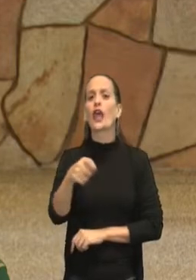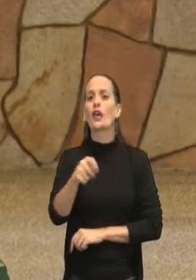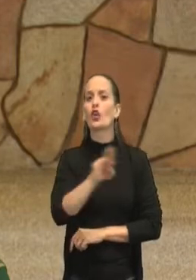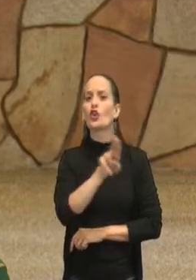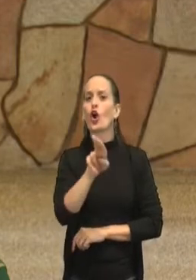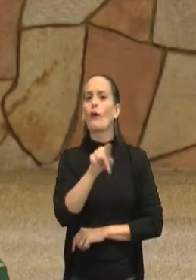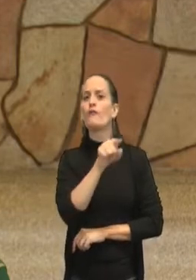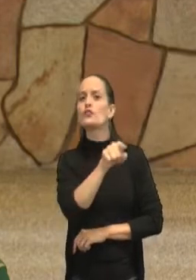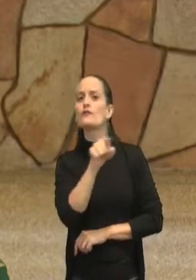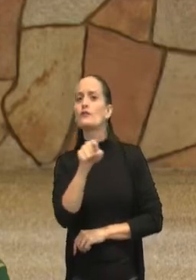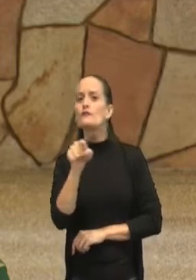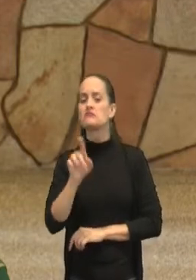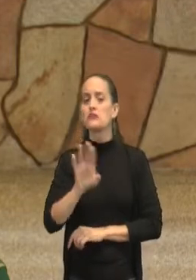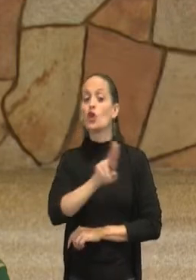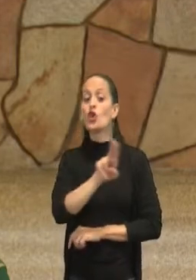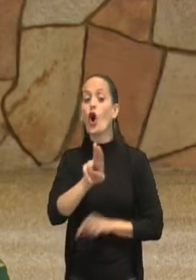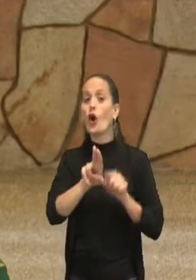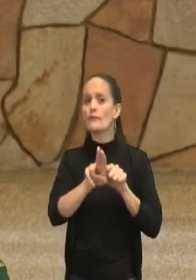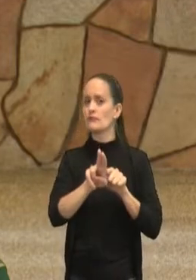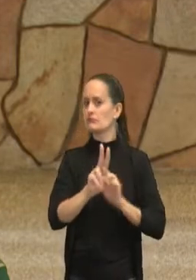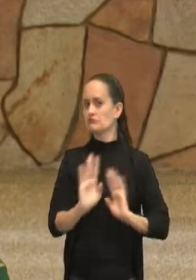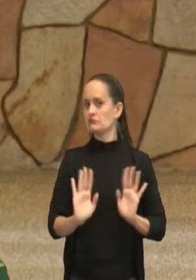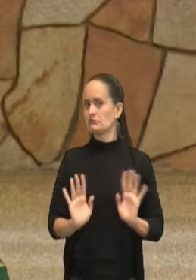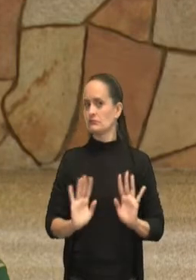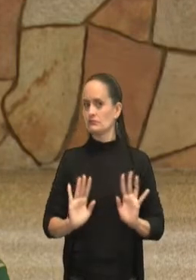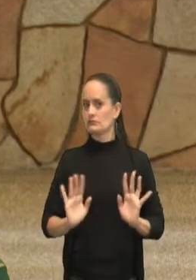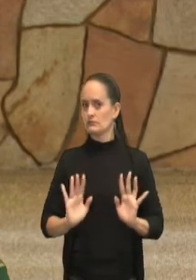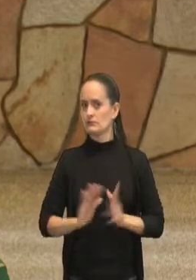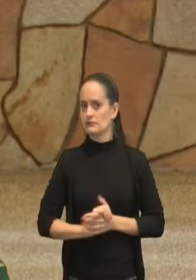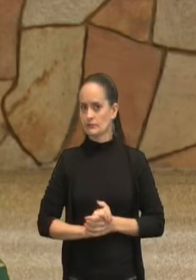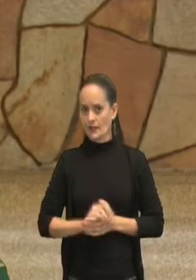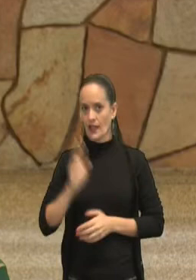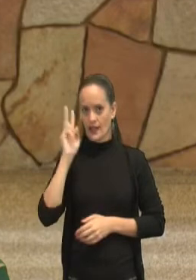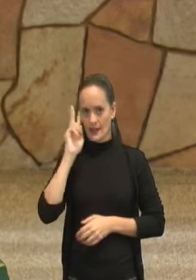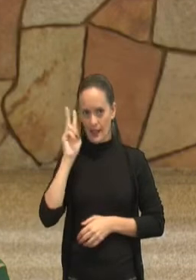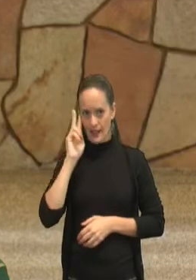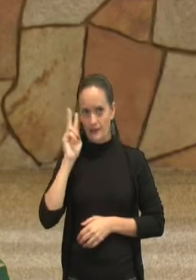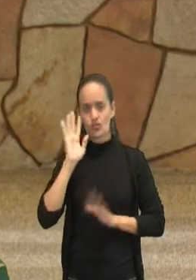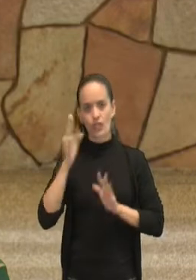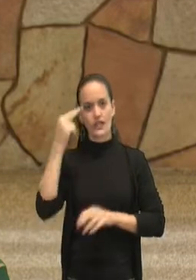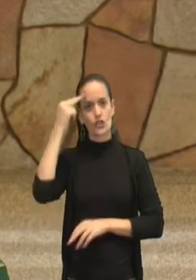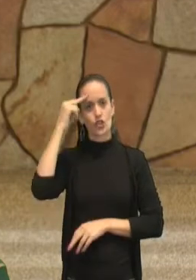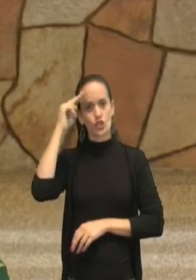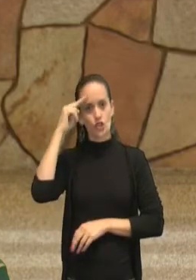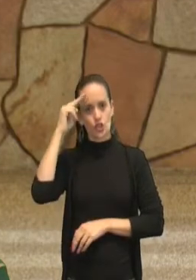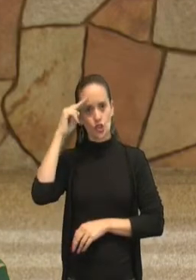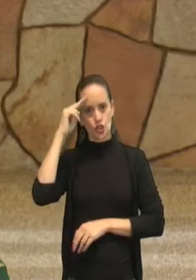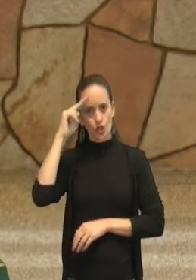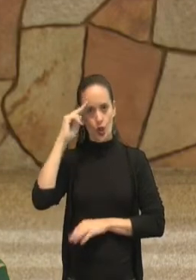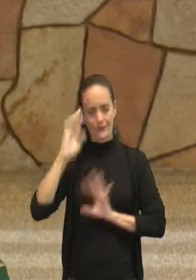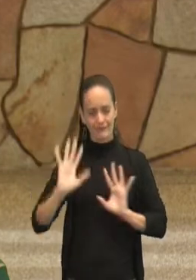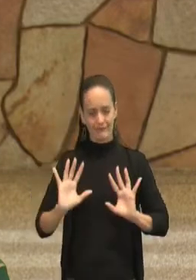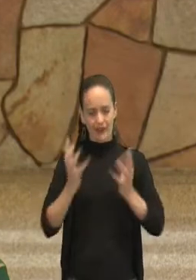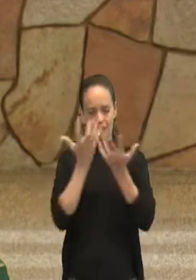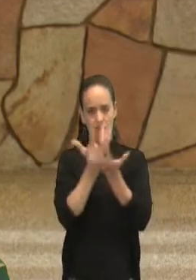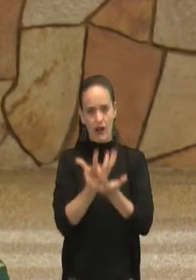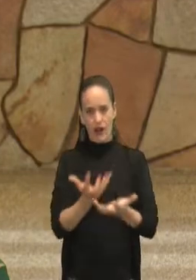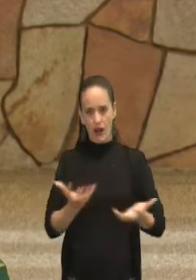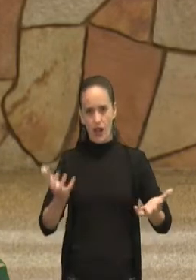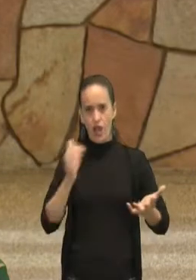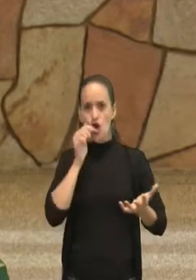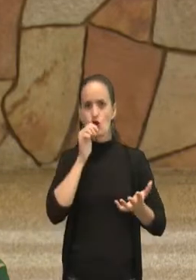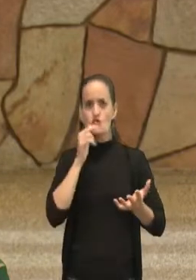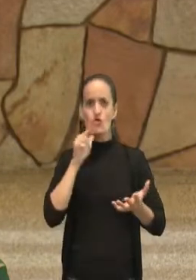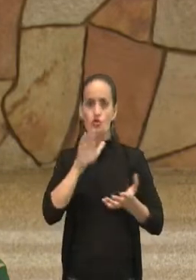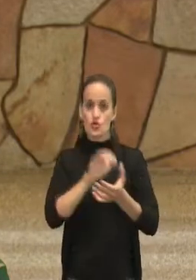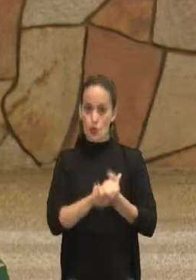Lembre-se do comentário que vimos aqui sobre a parábola das bodas. Os convites não tinham nome. Os convites